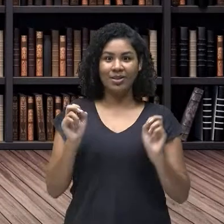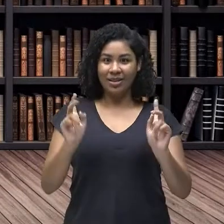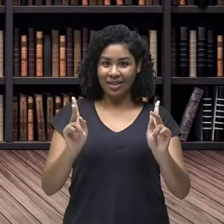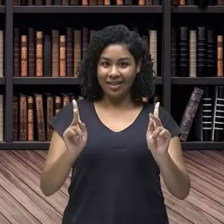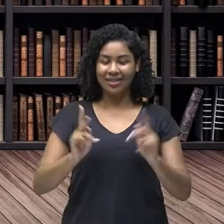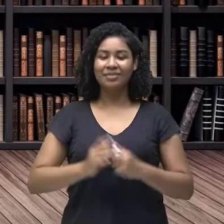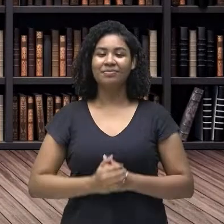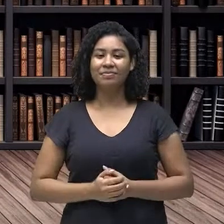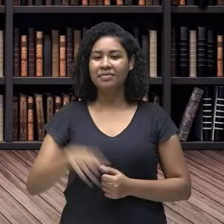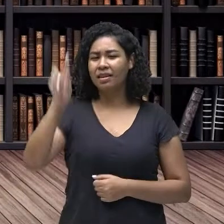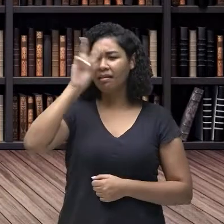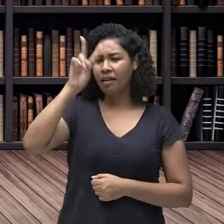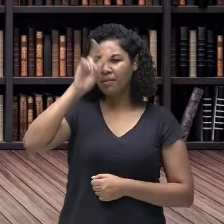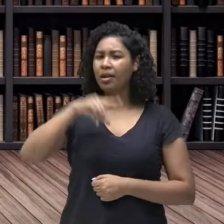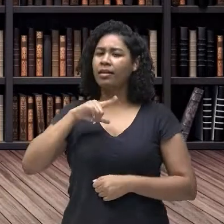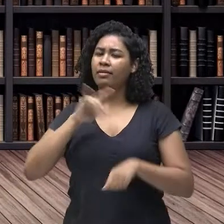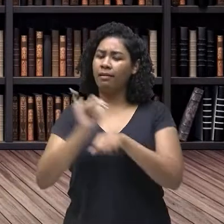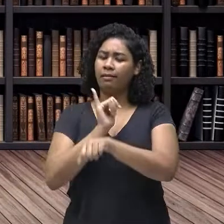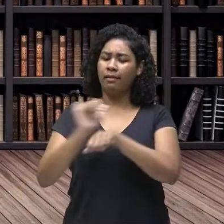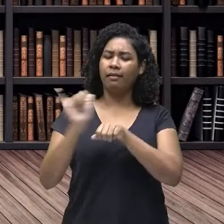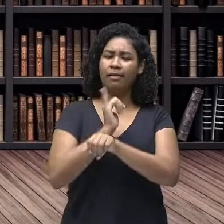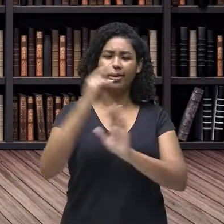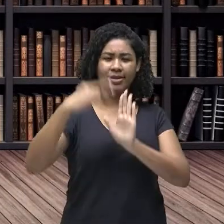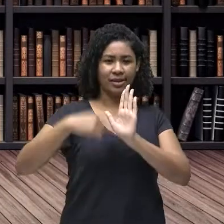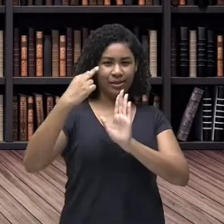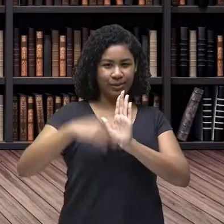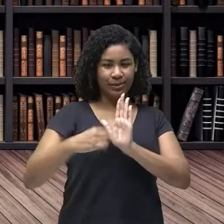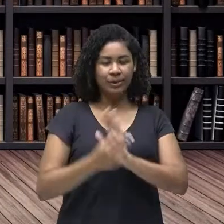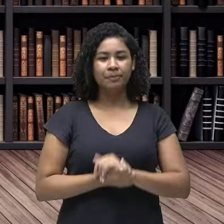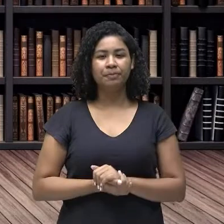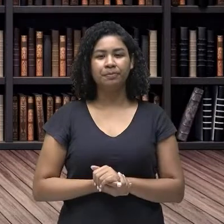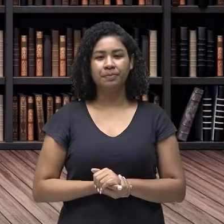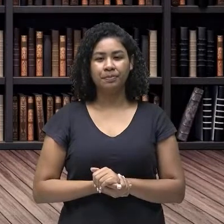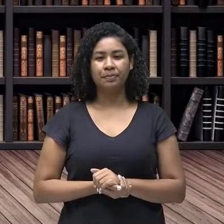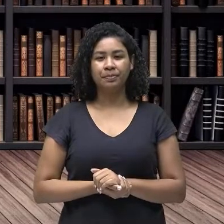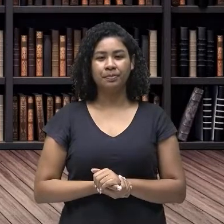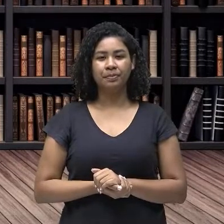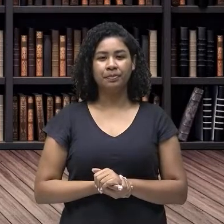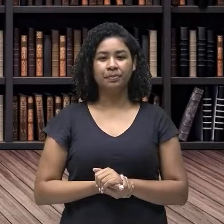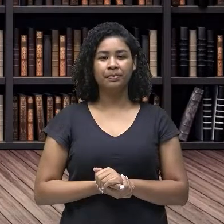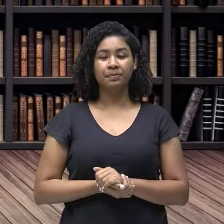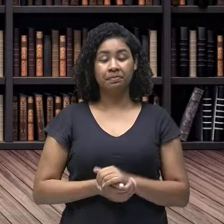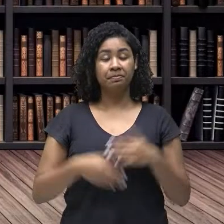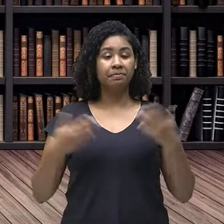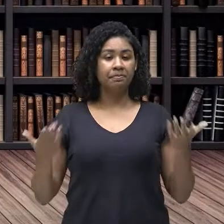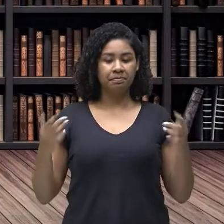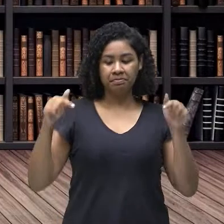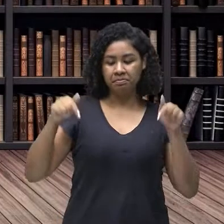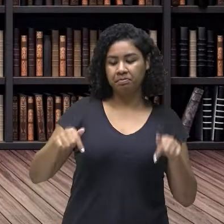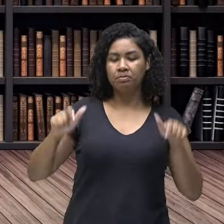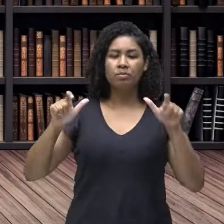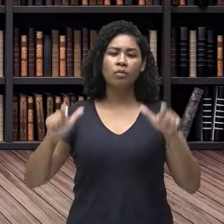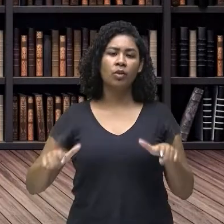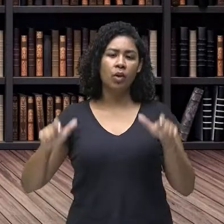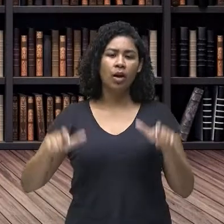né? Então, olha só. I have a lot of books here. Tenho vários e vários livros